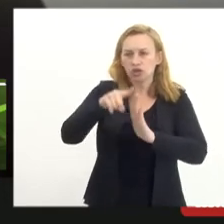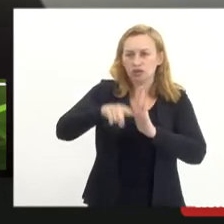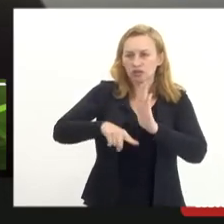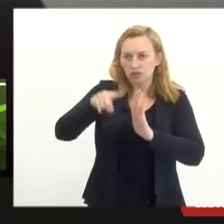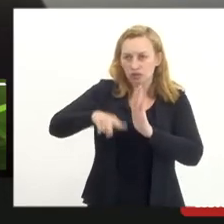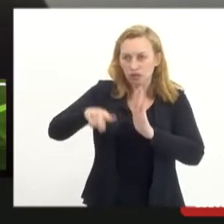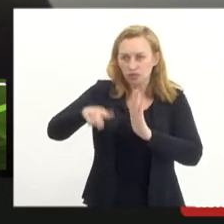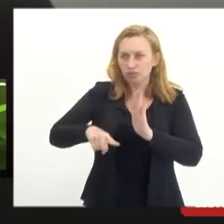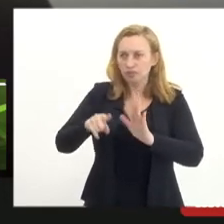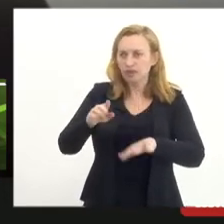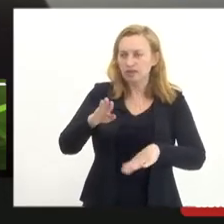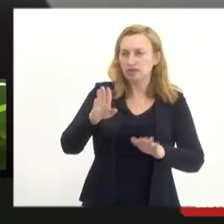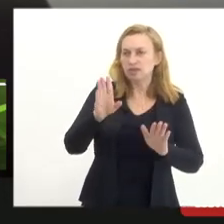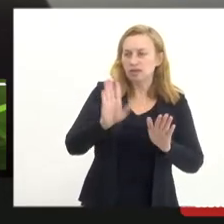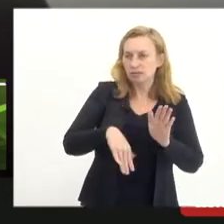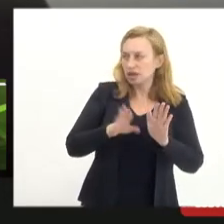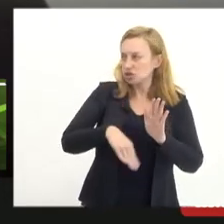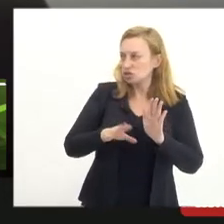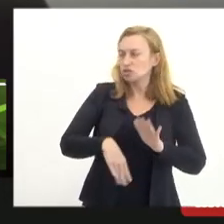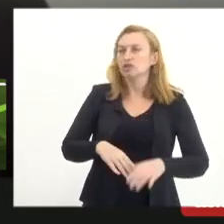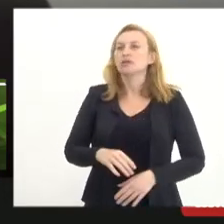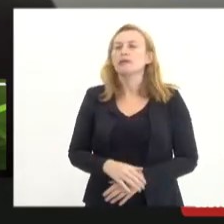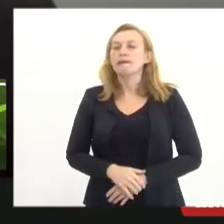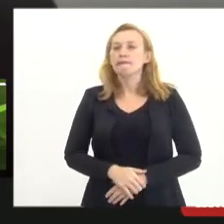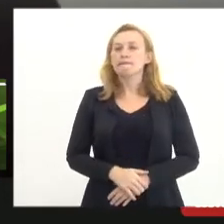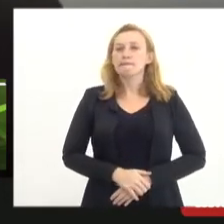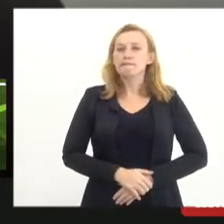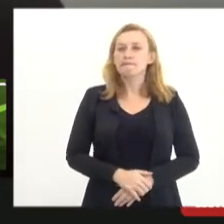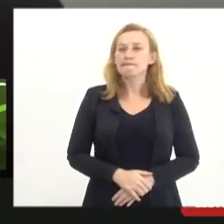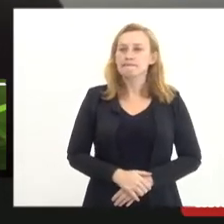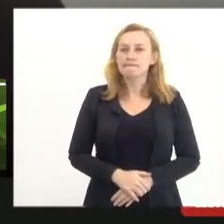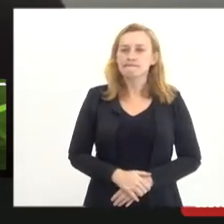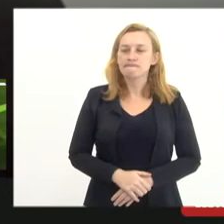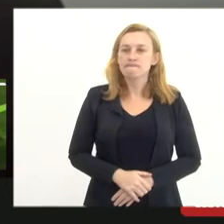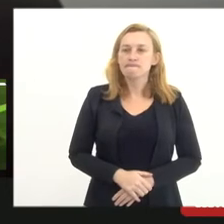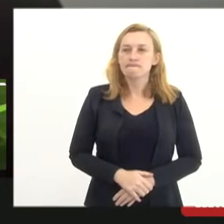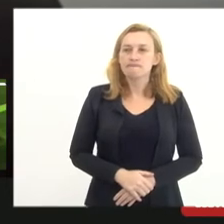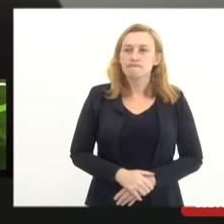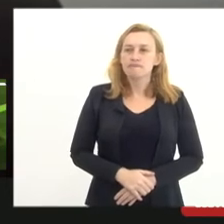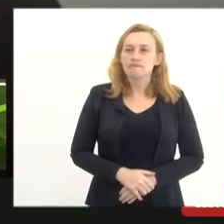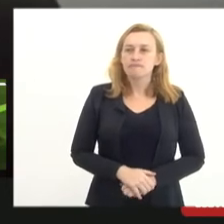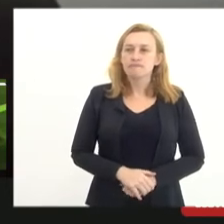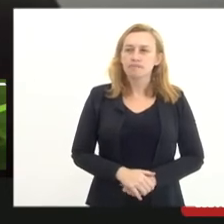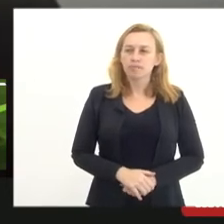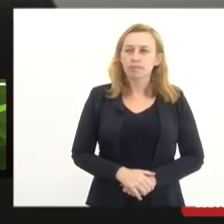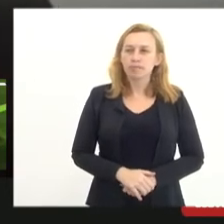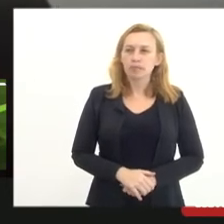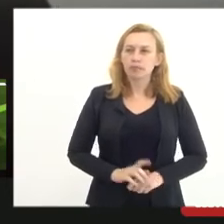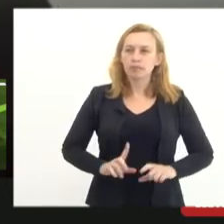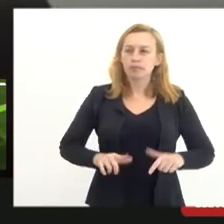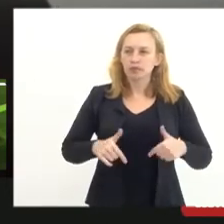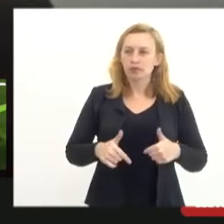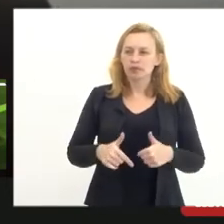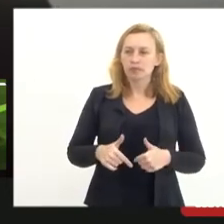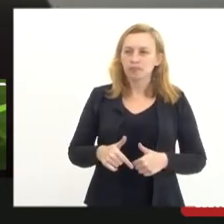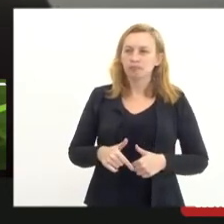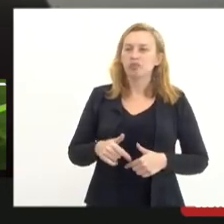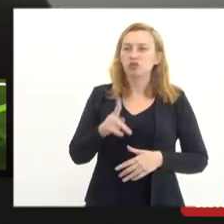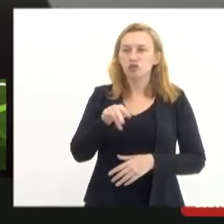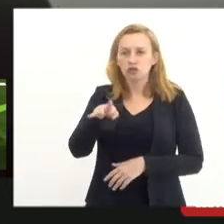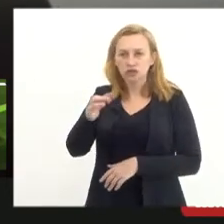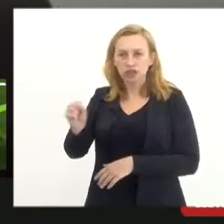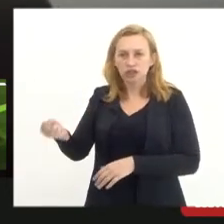os demais ativos que se encontram na margem equatorial, que são considerados ativos de fronteira, né?